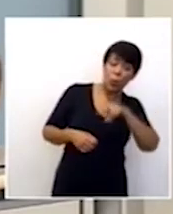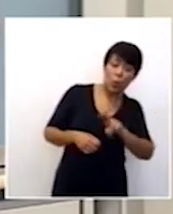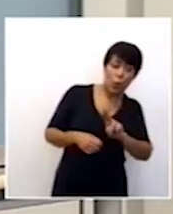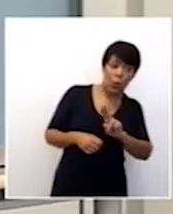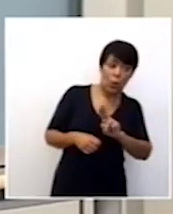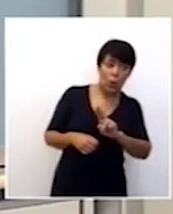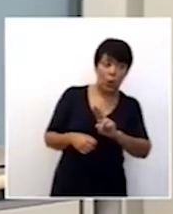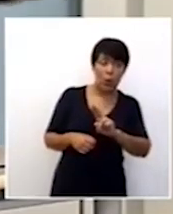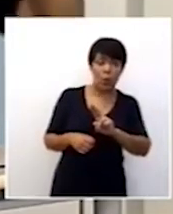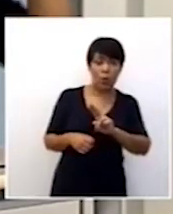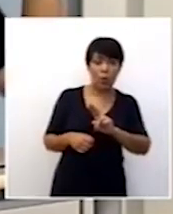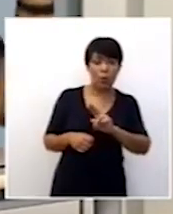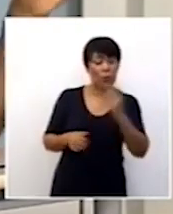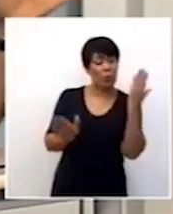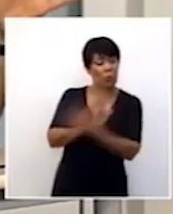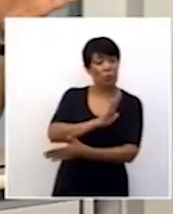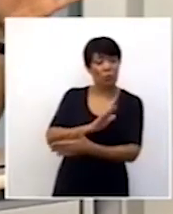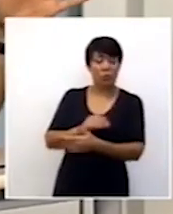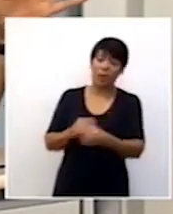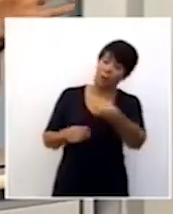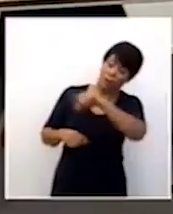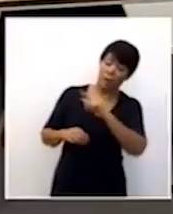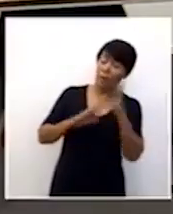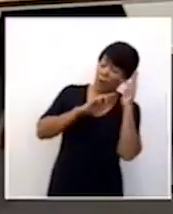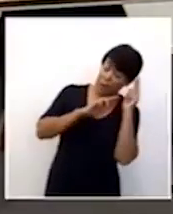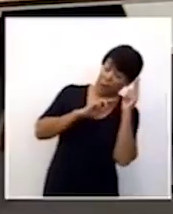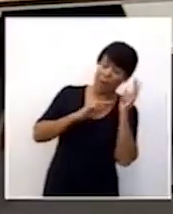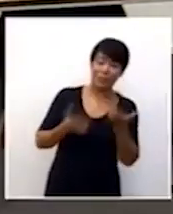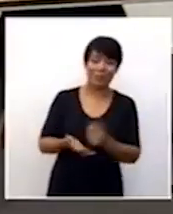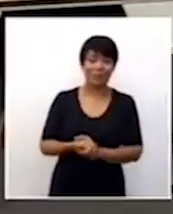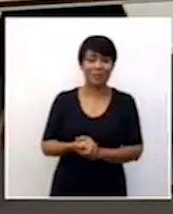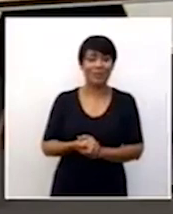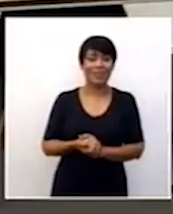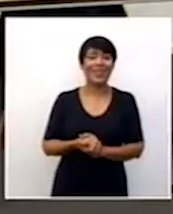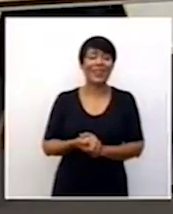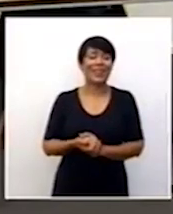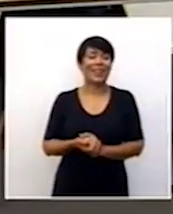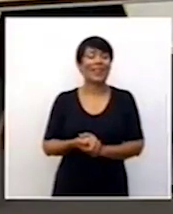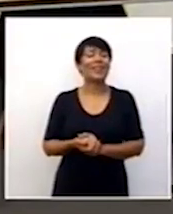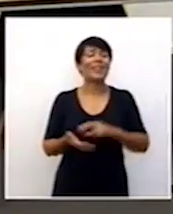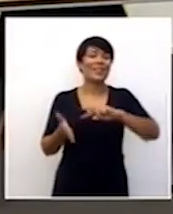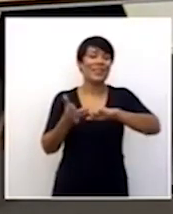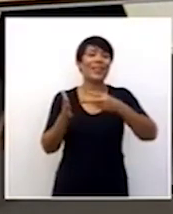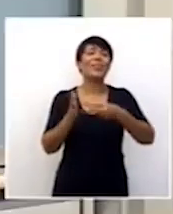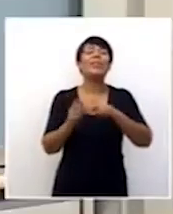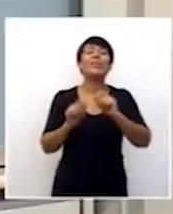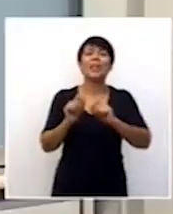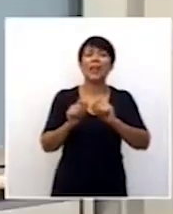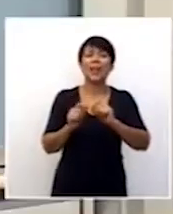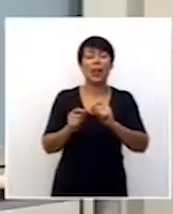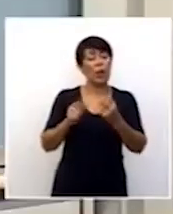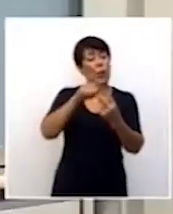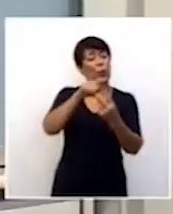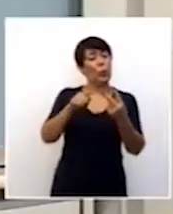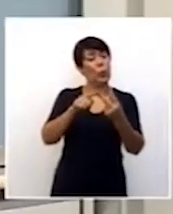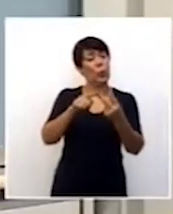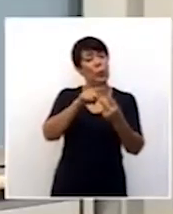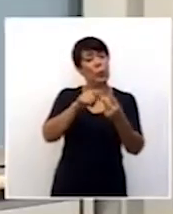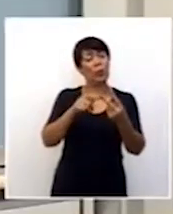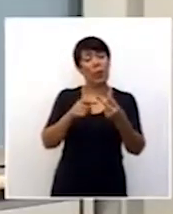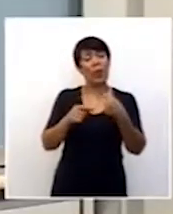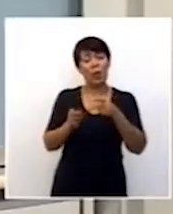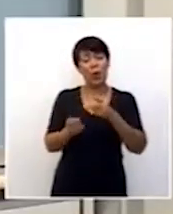ou metam-se na cama. É verdade. Ou seja, que seria alvitre, seria ordens, vou te dar duas opções, duas opções,